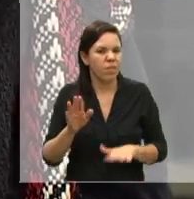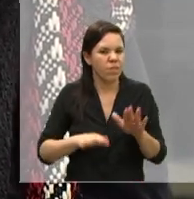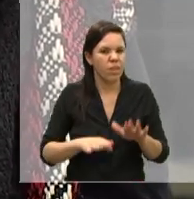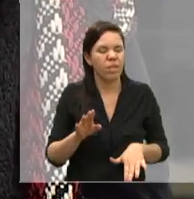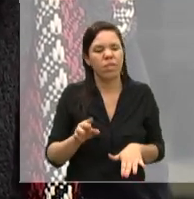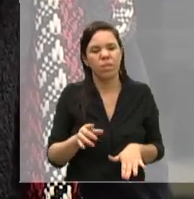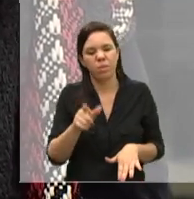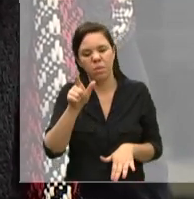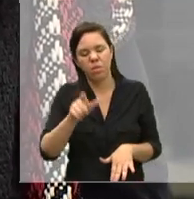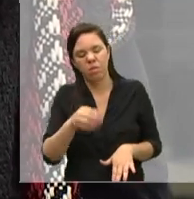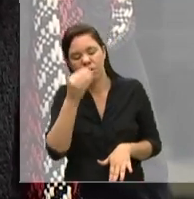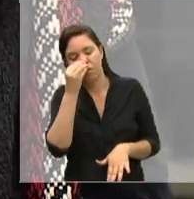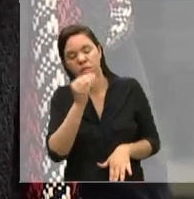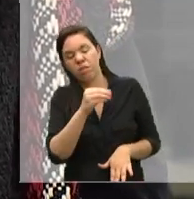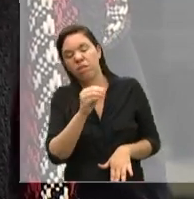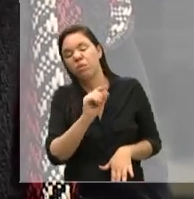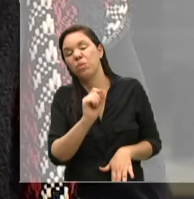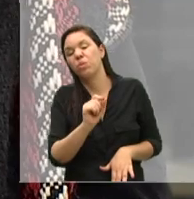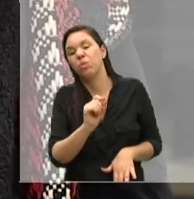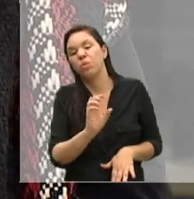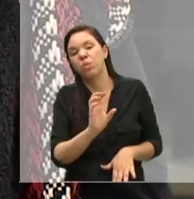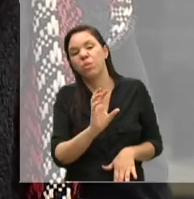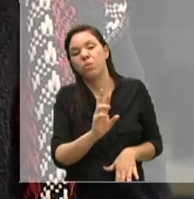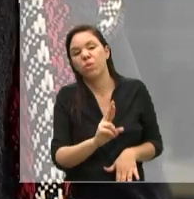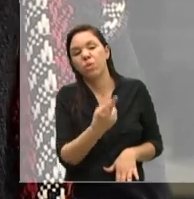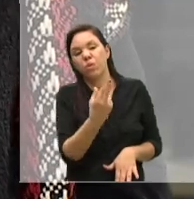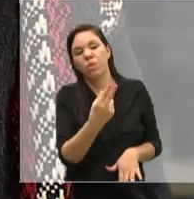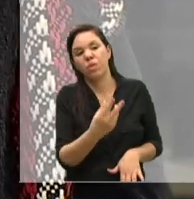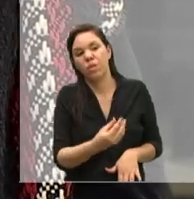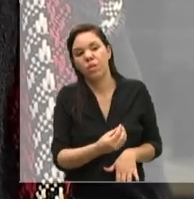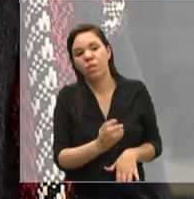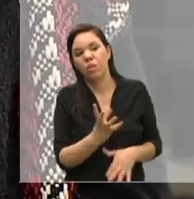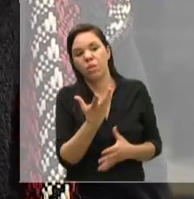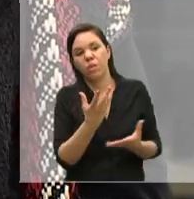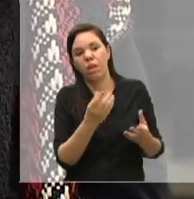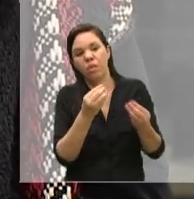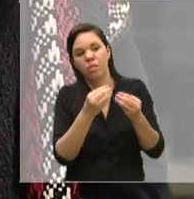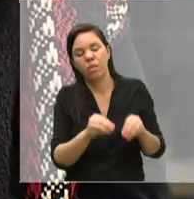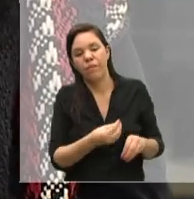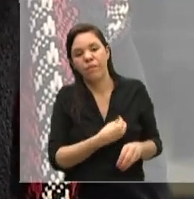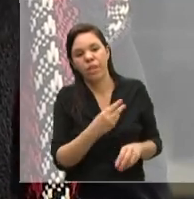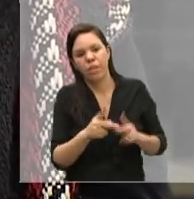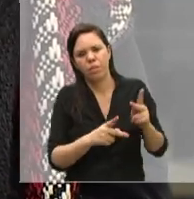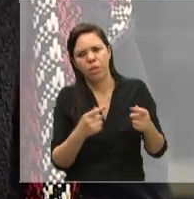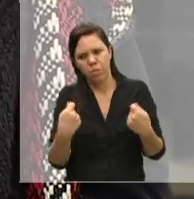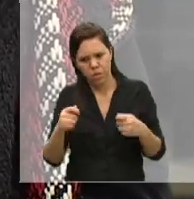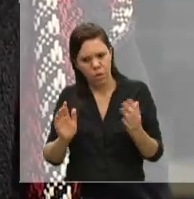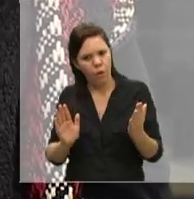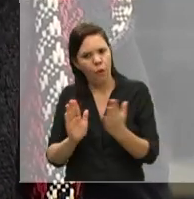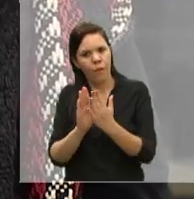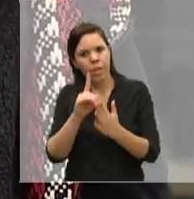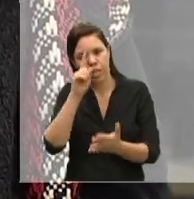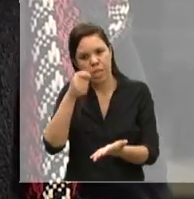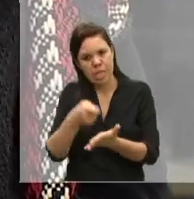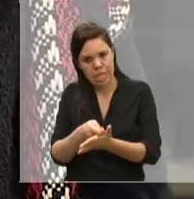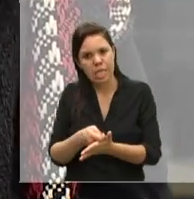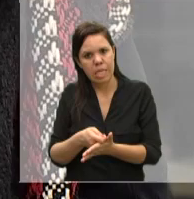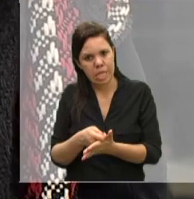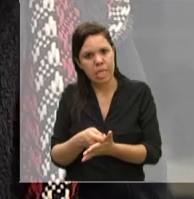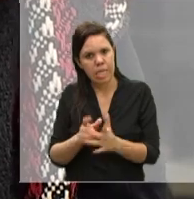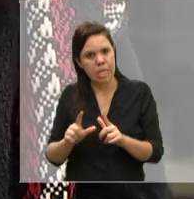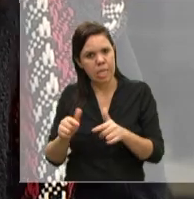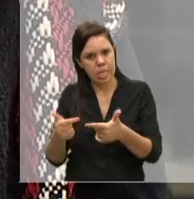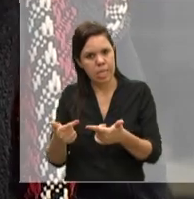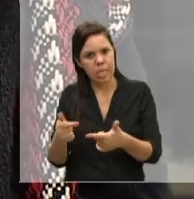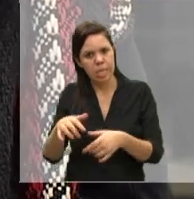ignorando os efeitos que aquilo tem na vida das pessoas. A gente precisa confrontar as decisões que são tomadas